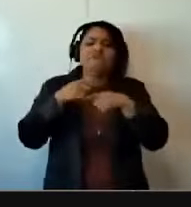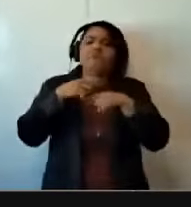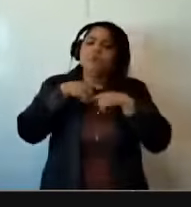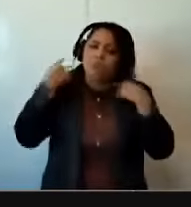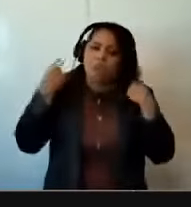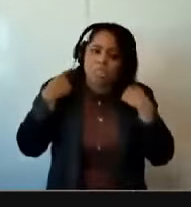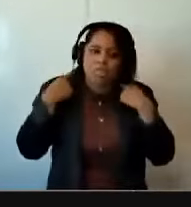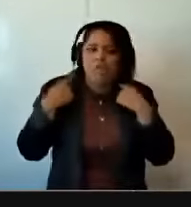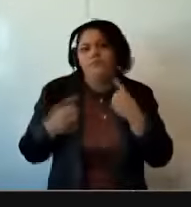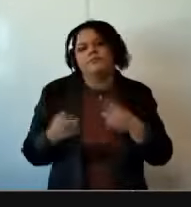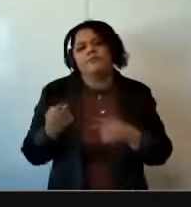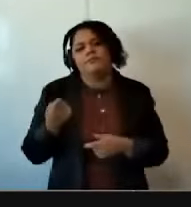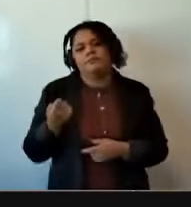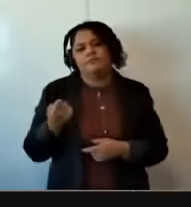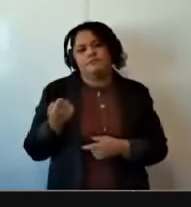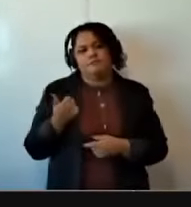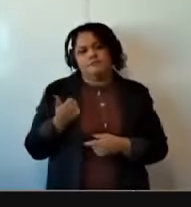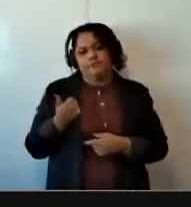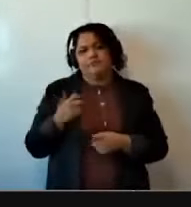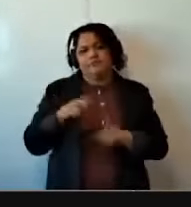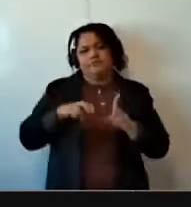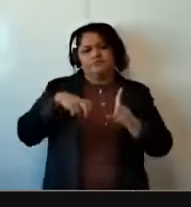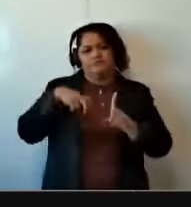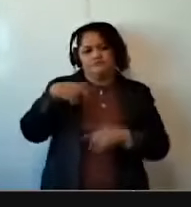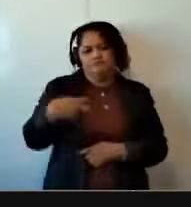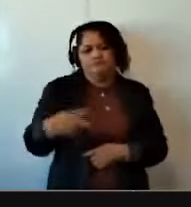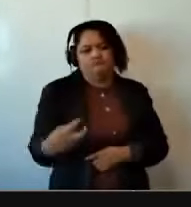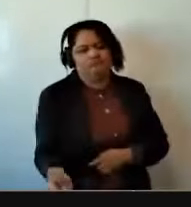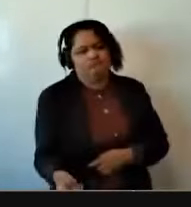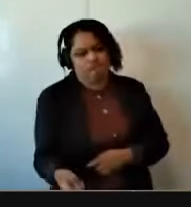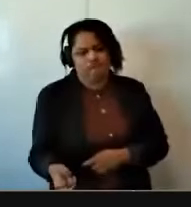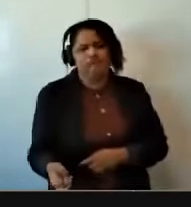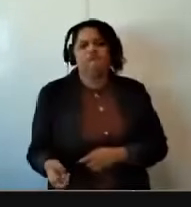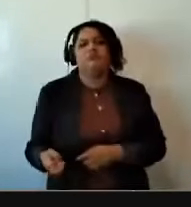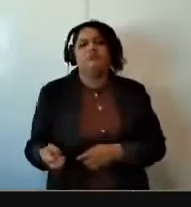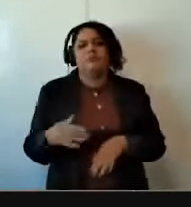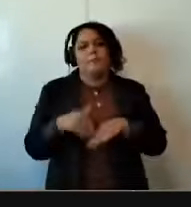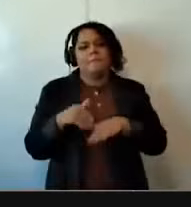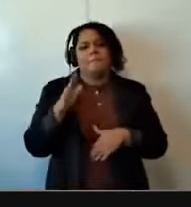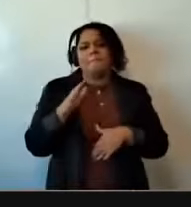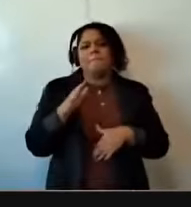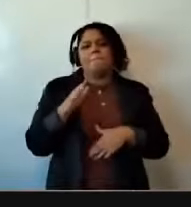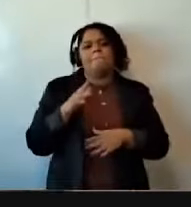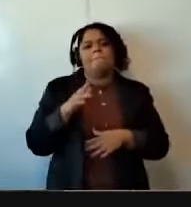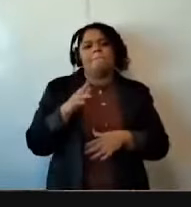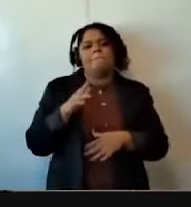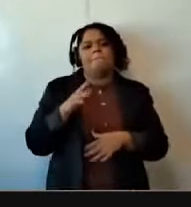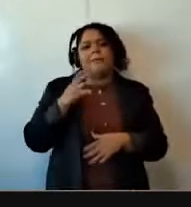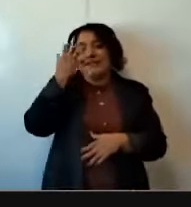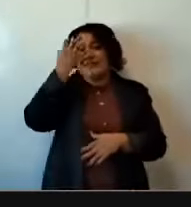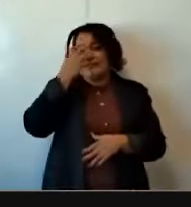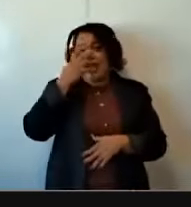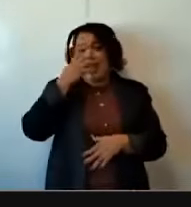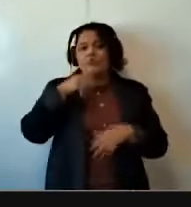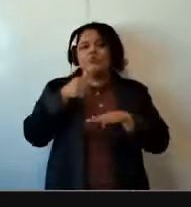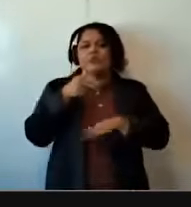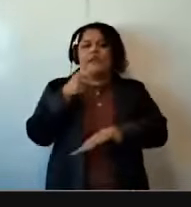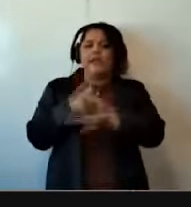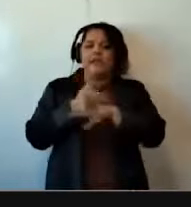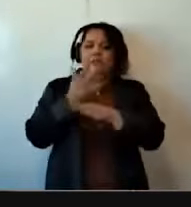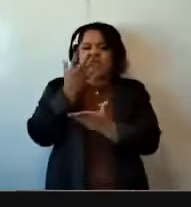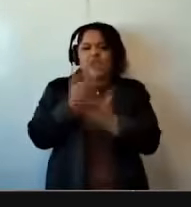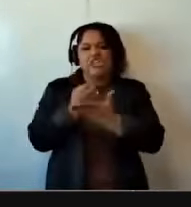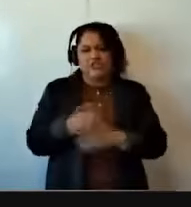ponto, na verdade, de ter um acidente muito mais grave do que as câmeras, de fato, conseguiram registrar.